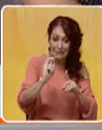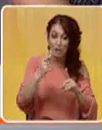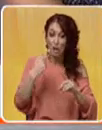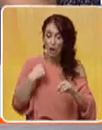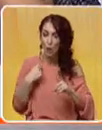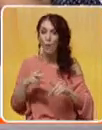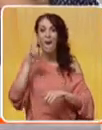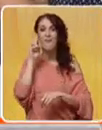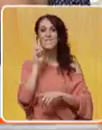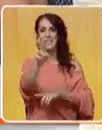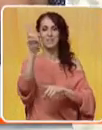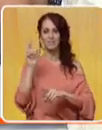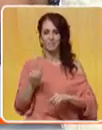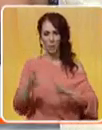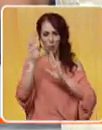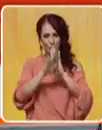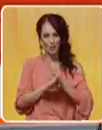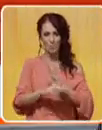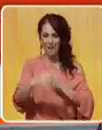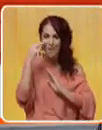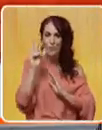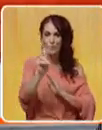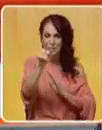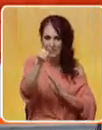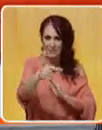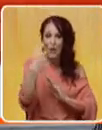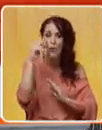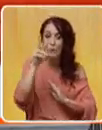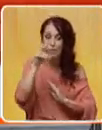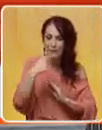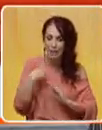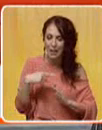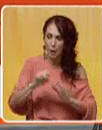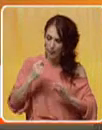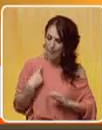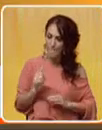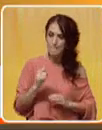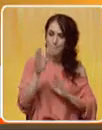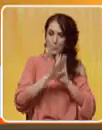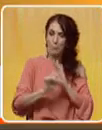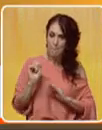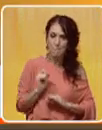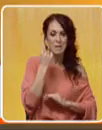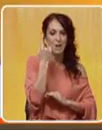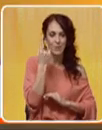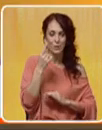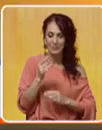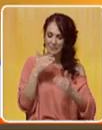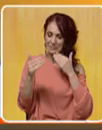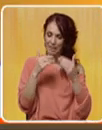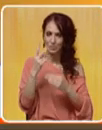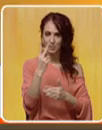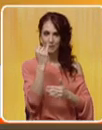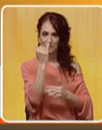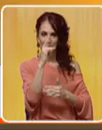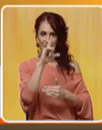eu estava na plateia a assistir a este programa quando nicolet tá este este foi o meu primeiro programa foi no no Vil aré bom tu não